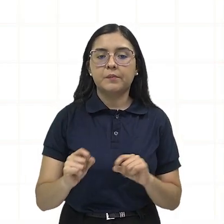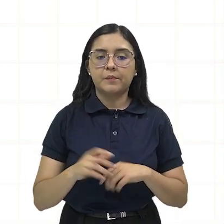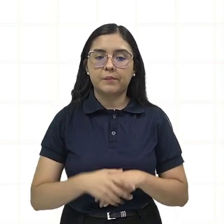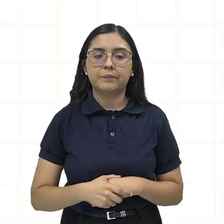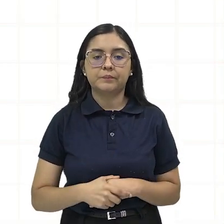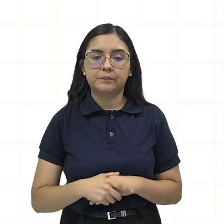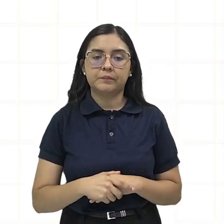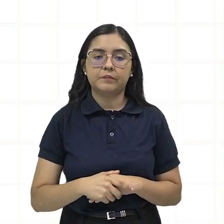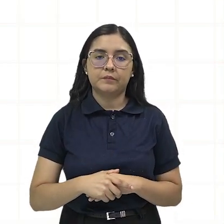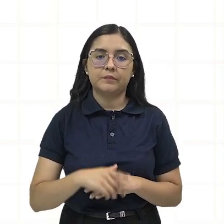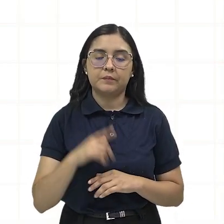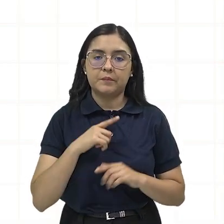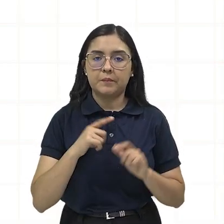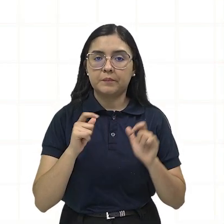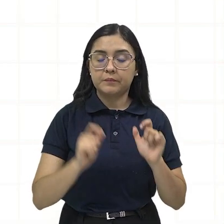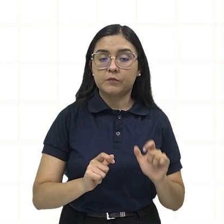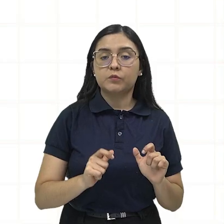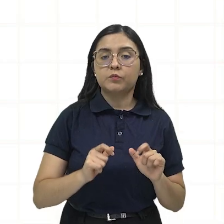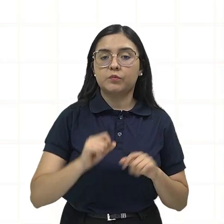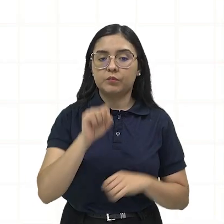do Sul